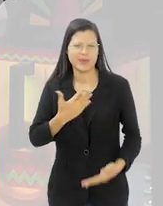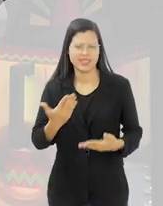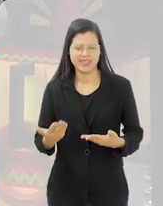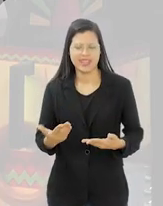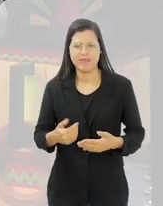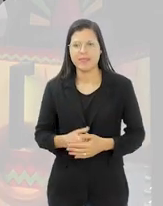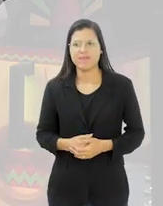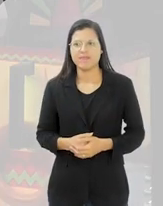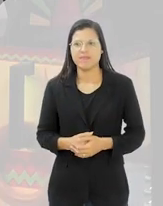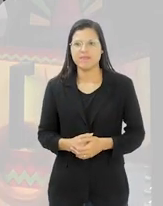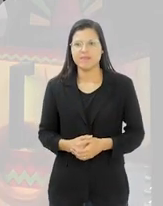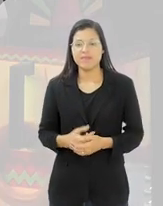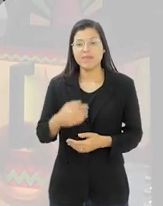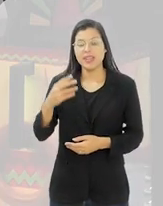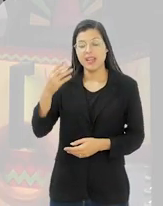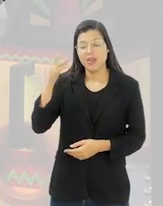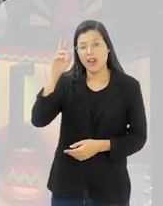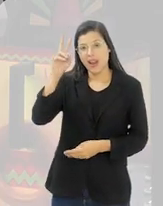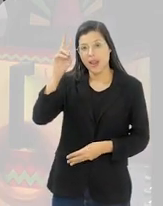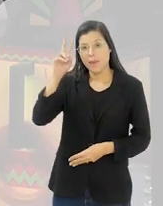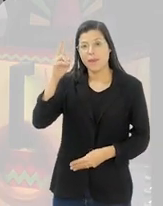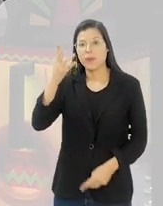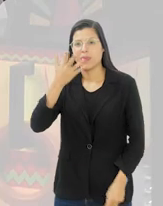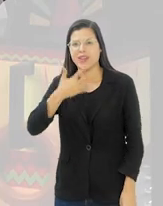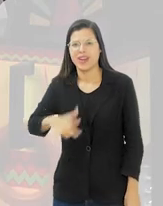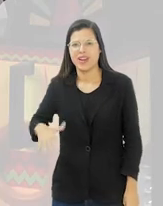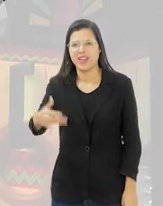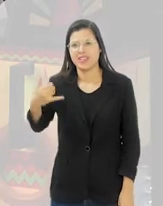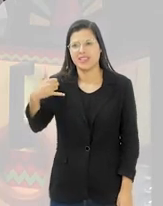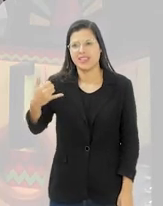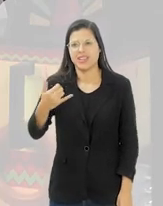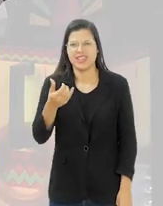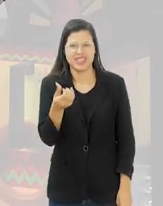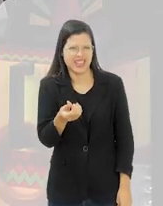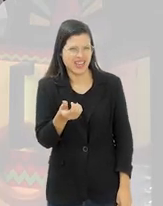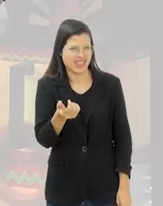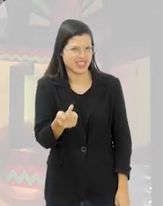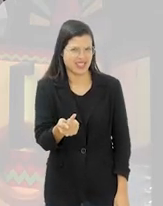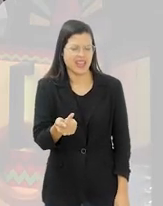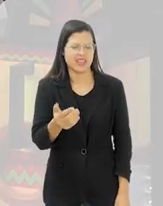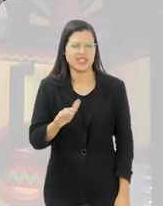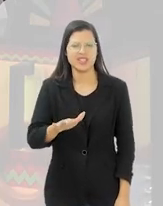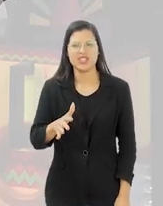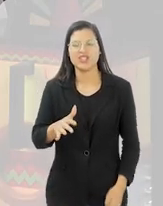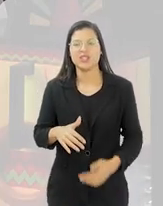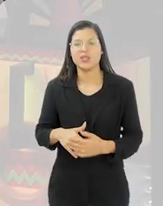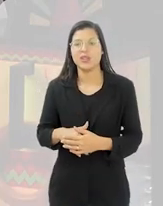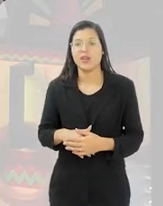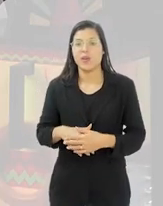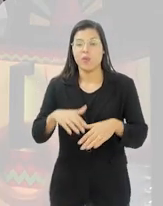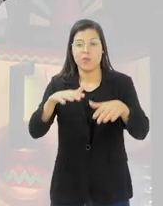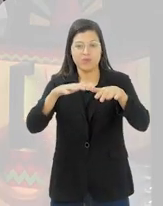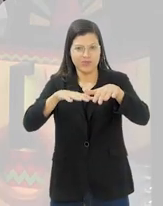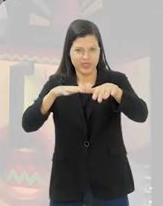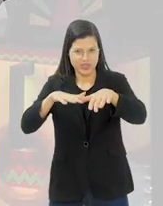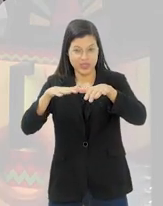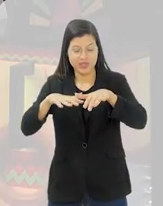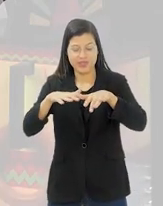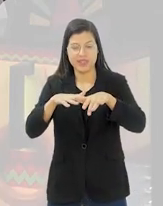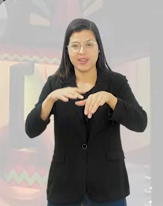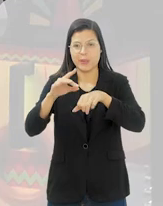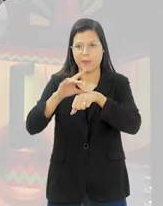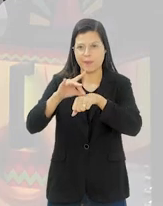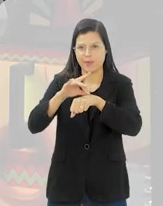eu, vem à minha mente, né, enquanto criança, tipo 7, 6 anos de idade, os desfiles em preto e branco,